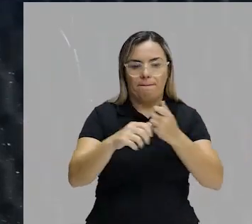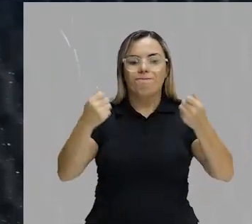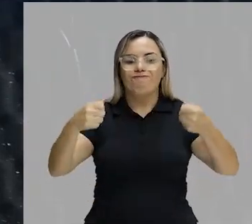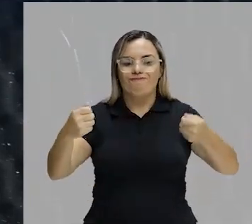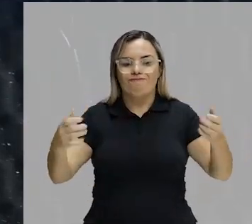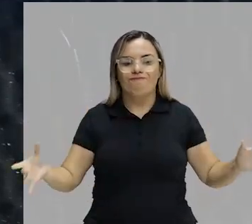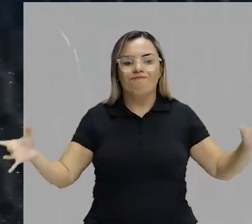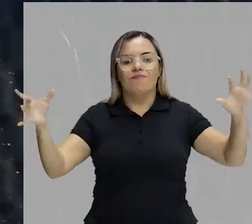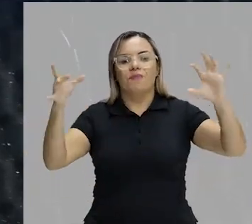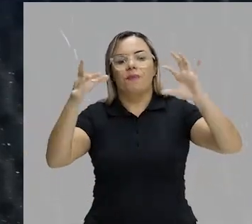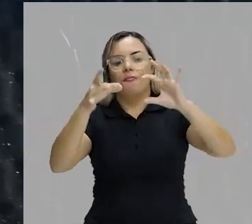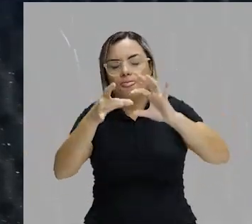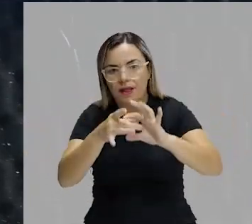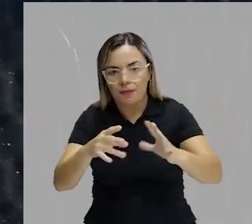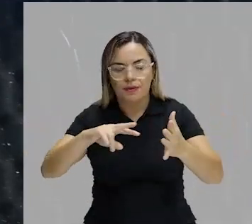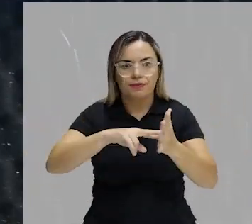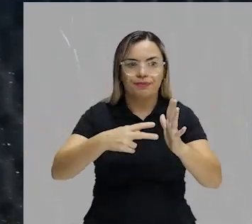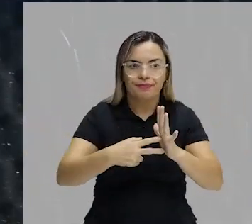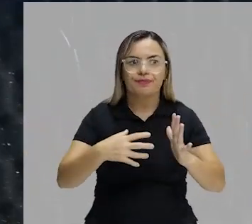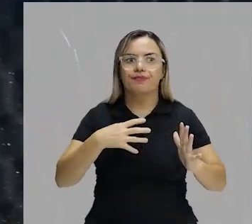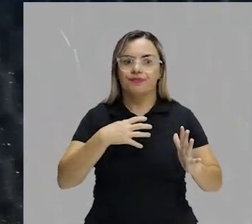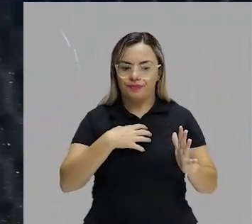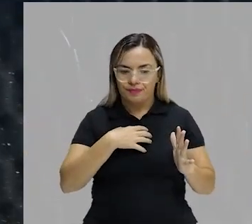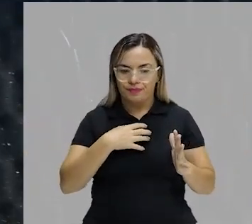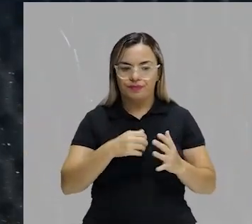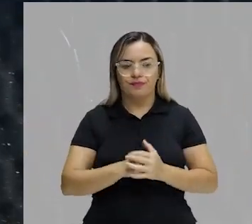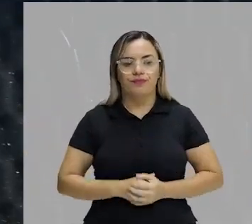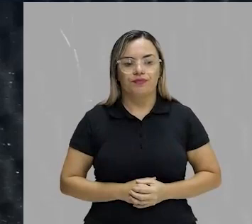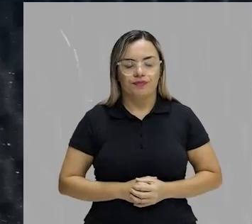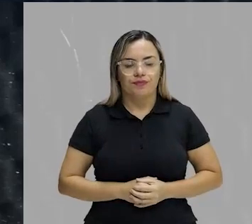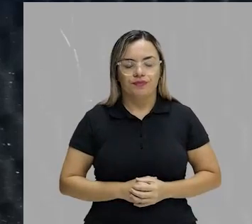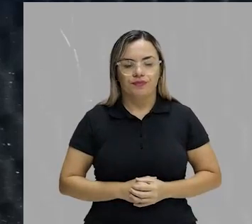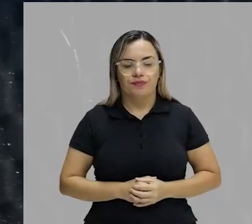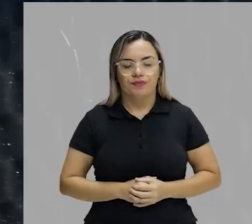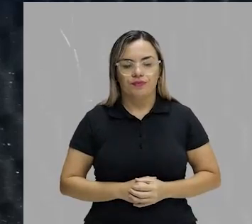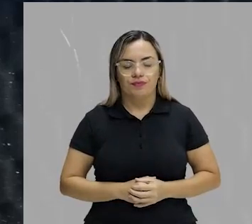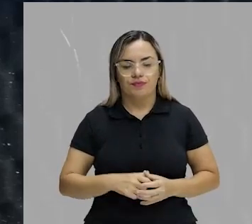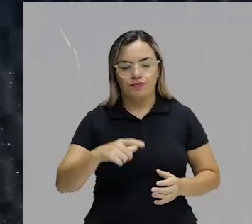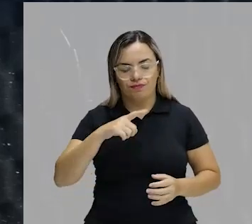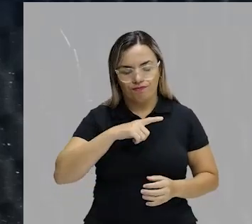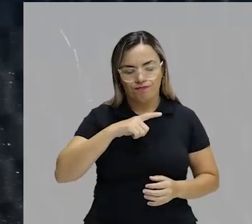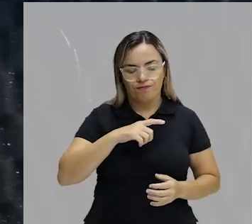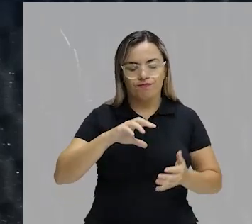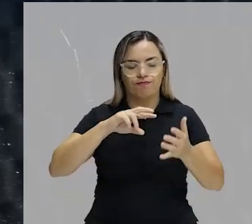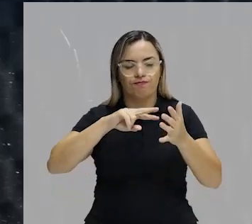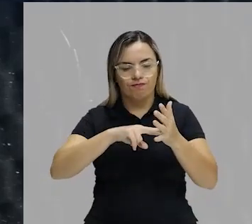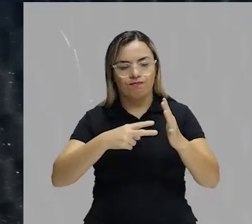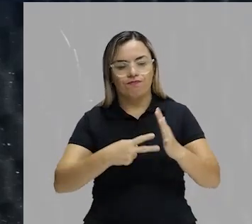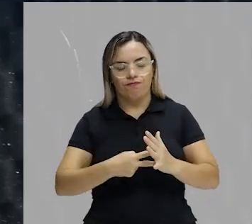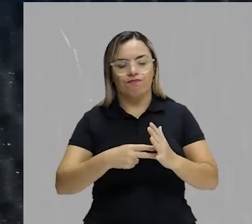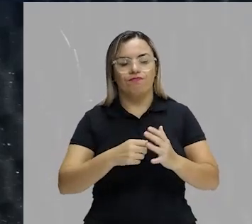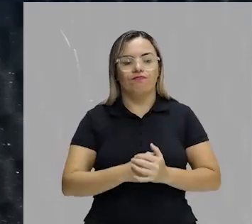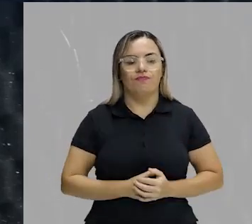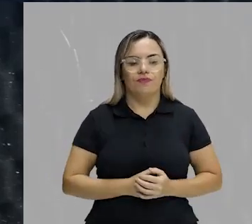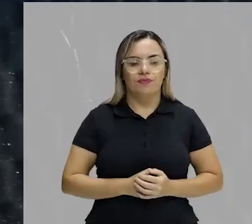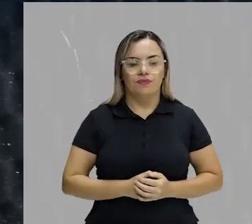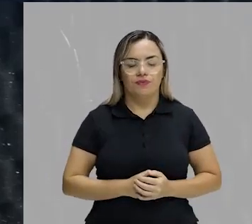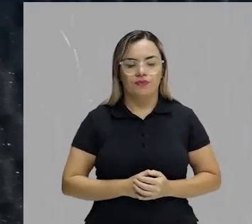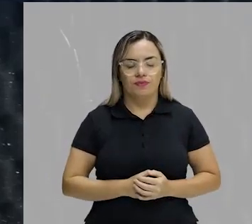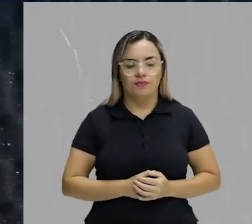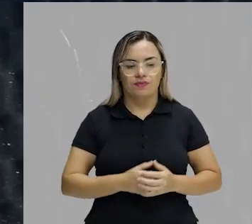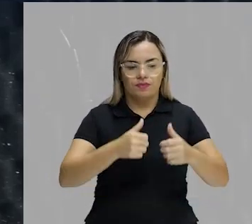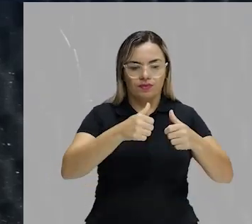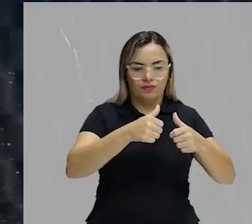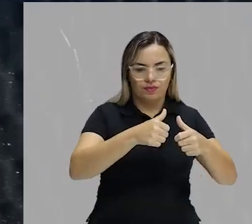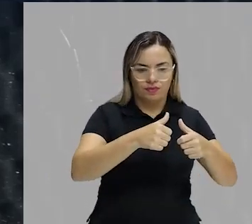sentido. Não é só colocar a conjunção, não. Tem que ter sentido entre as orações. Outro exemplo aqui, ó. Ficaremos em